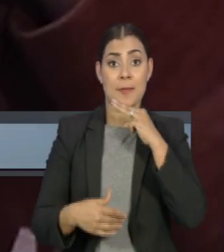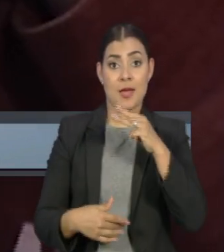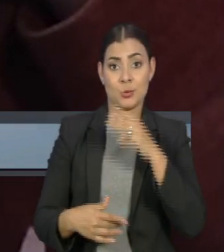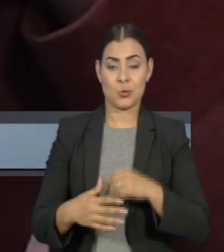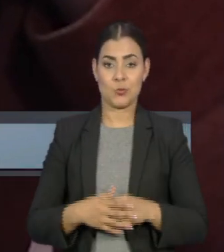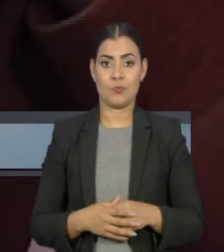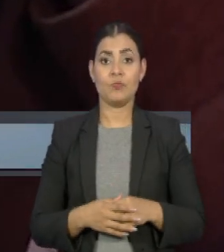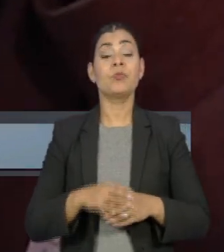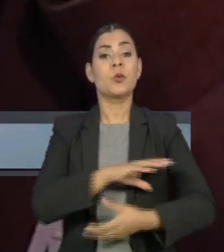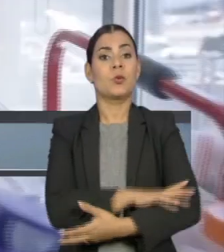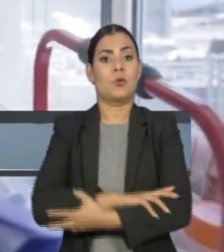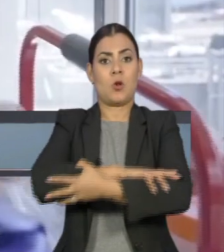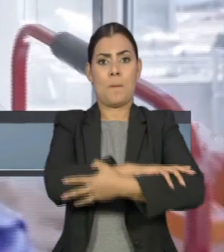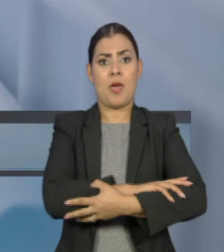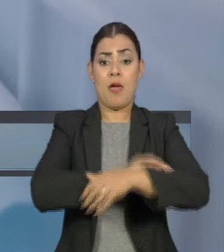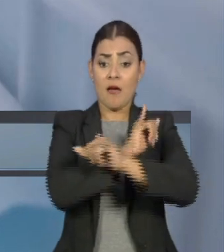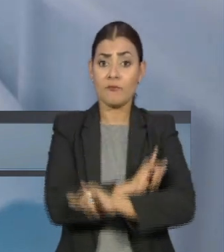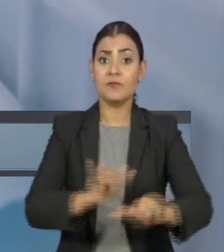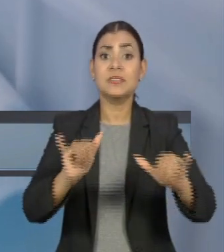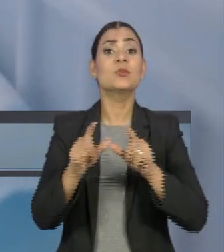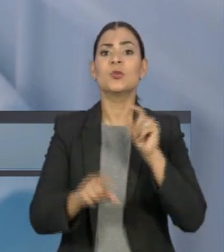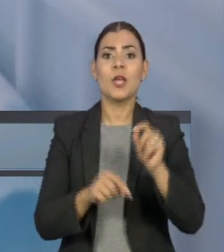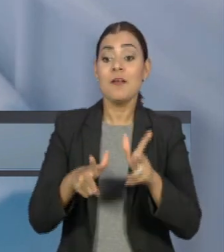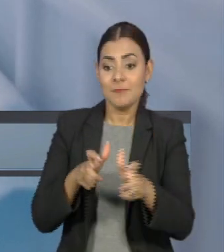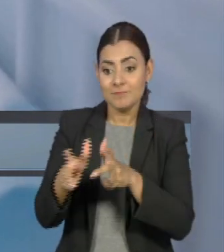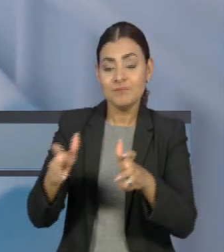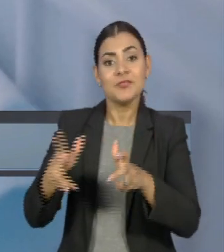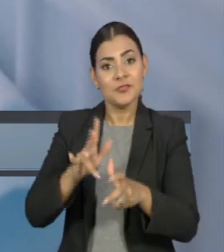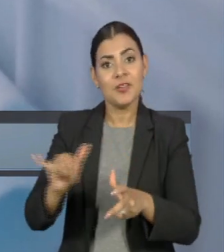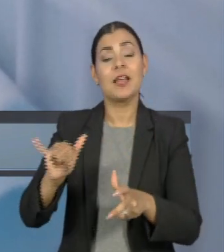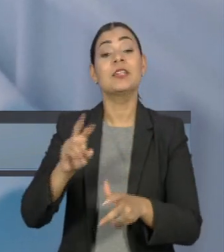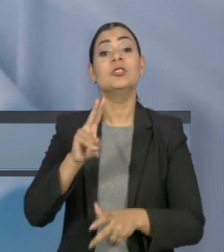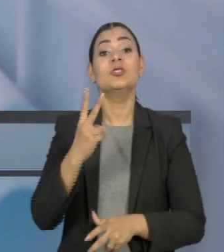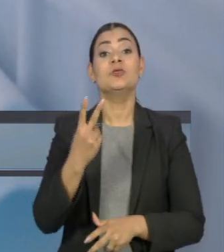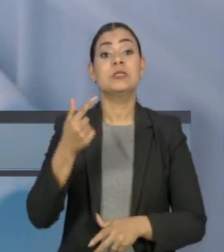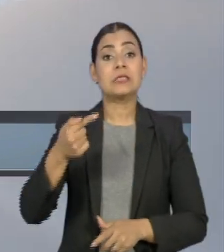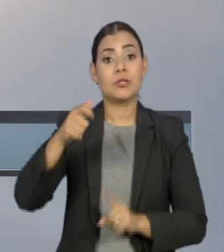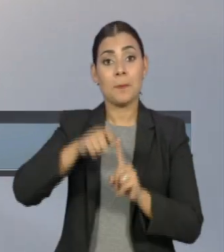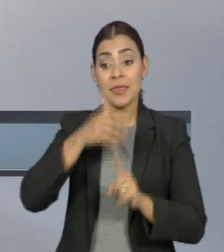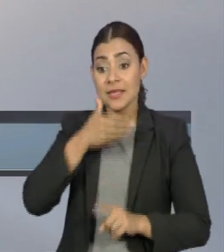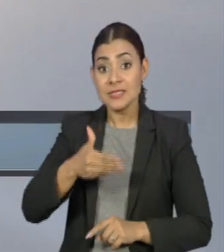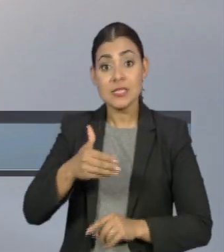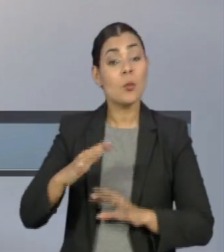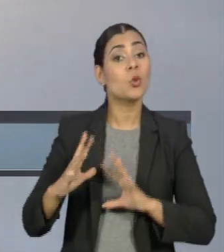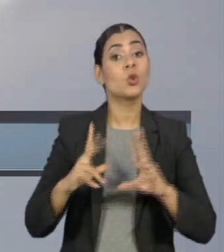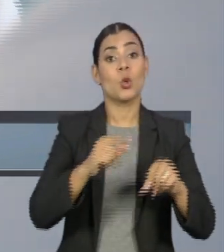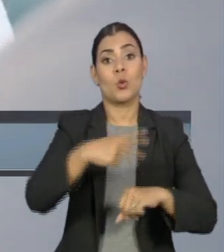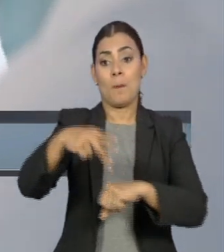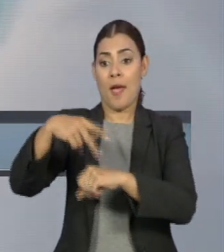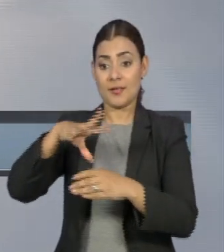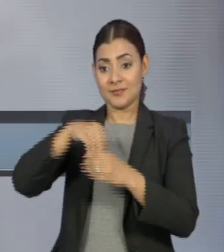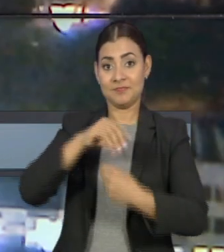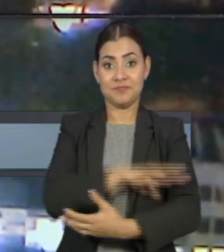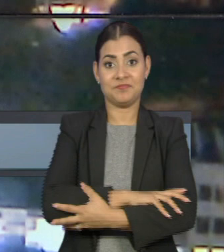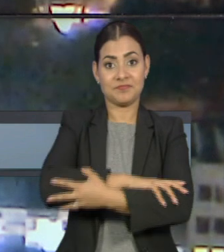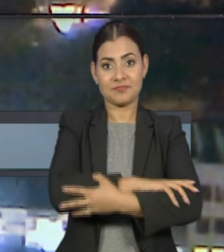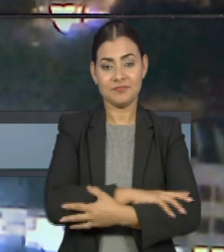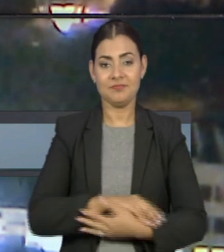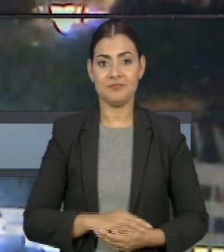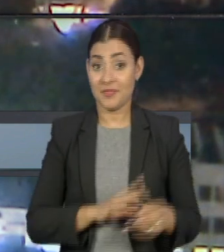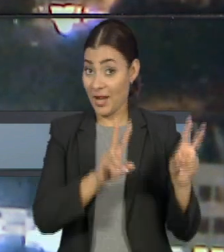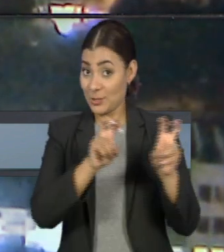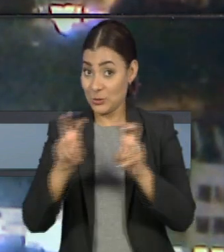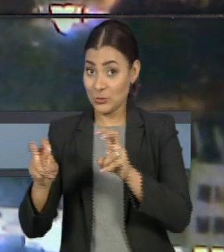e União Europeia anuncia início da vacinação no dia vinte e sete de dezembro em todos os países do bloco